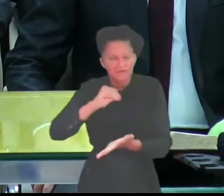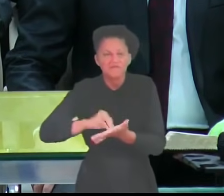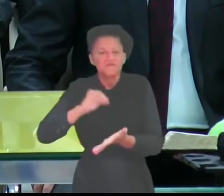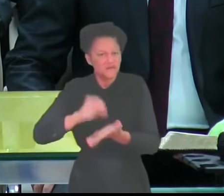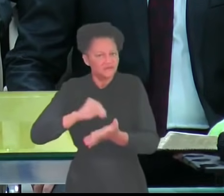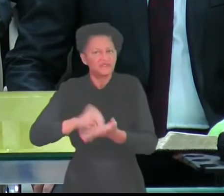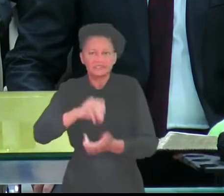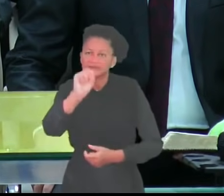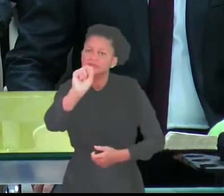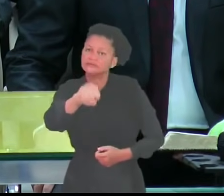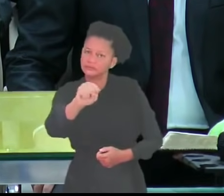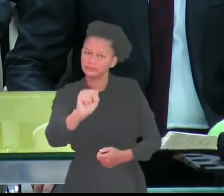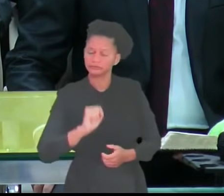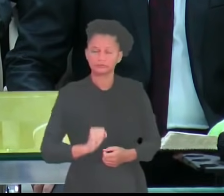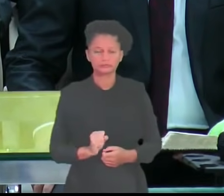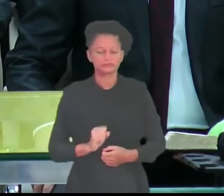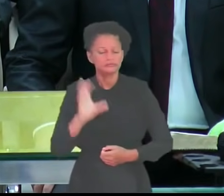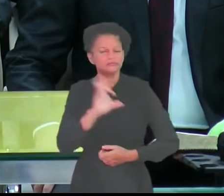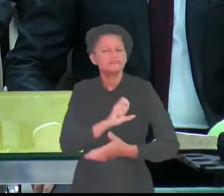Meus irmãos amados, aqui,